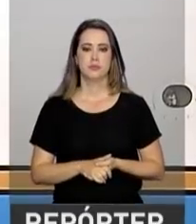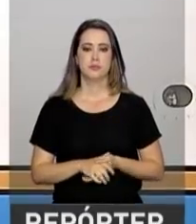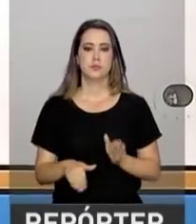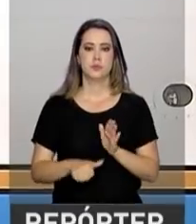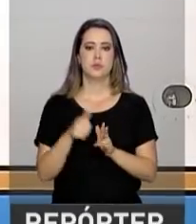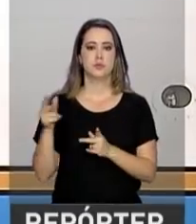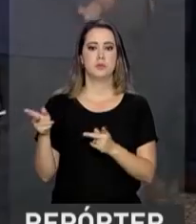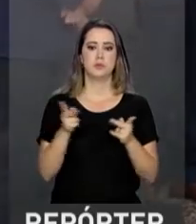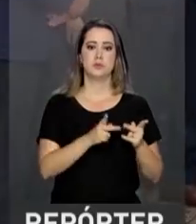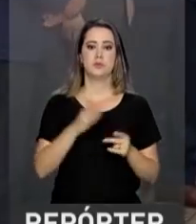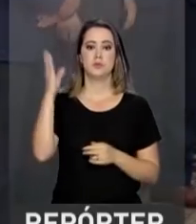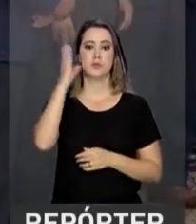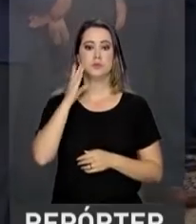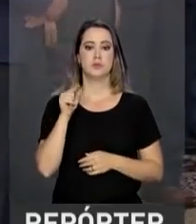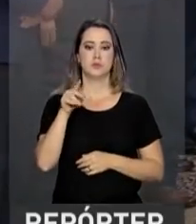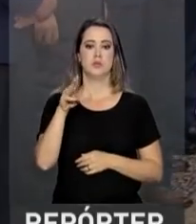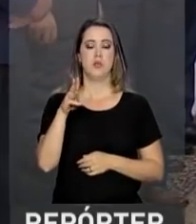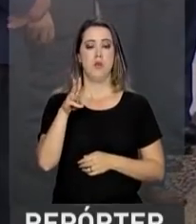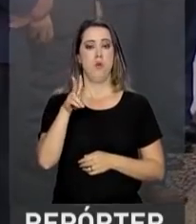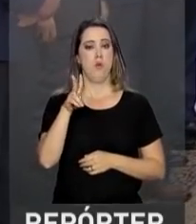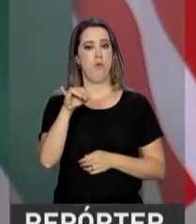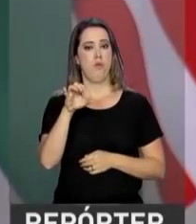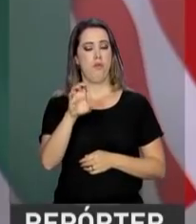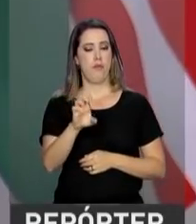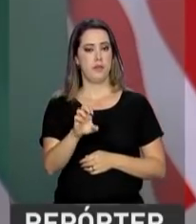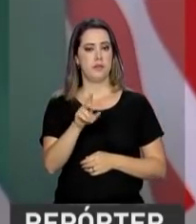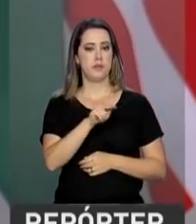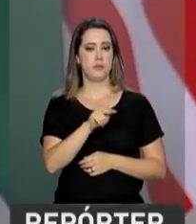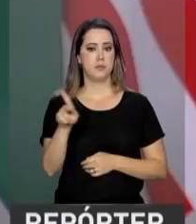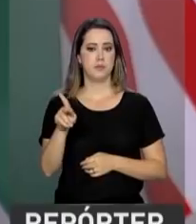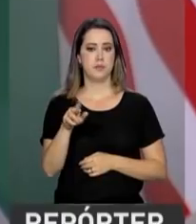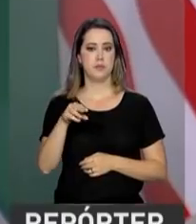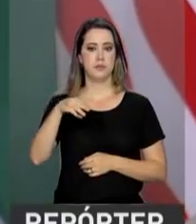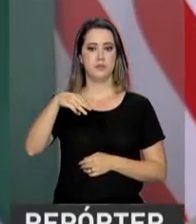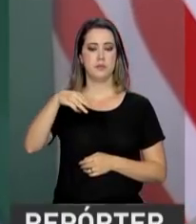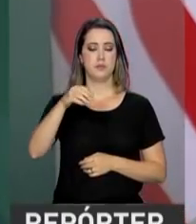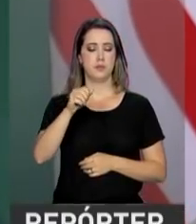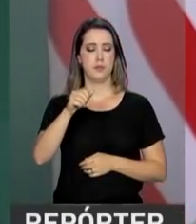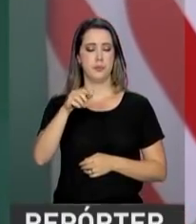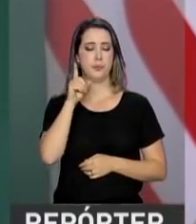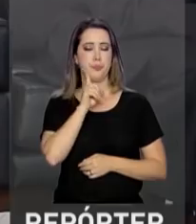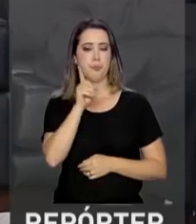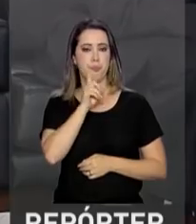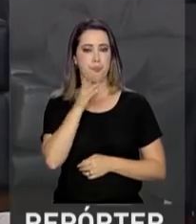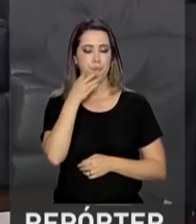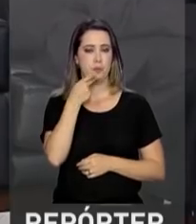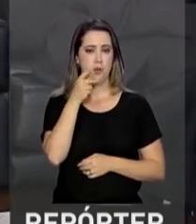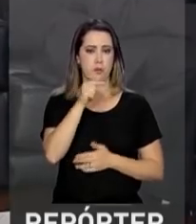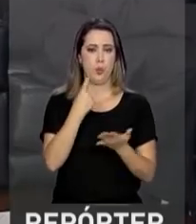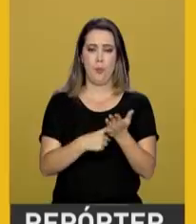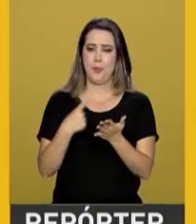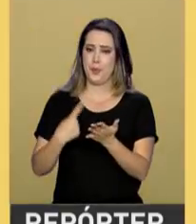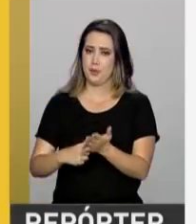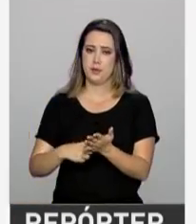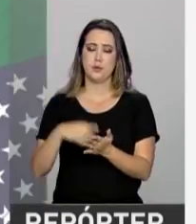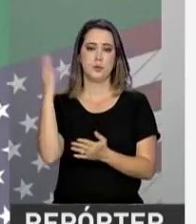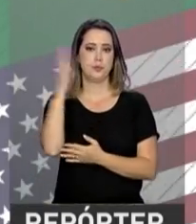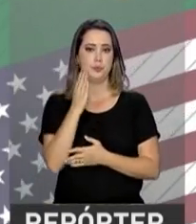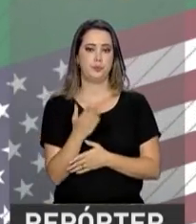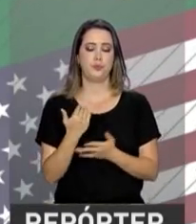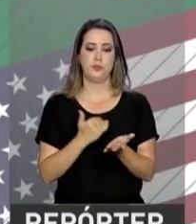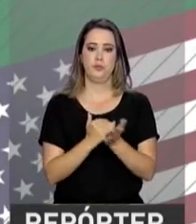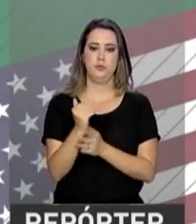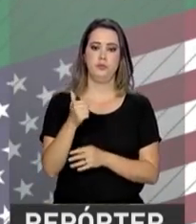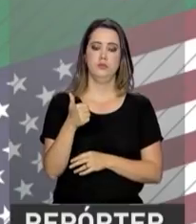Na primeira visita ao Brasil, o vice-presidente norte-americano Mike Pence assinou uma série de acordos com o país. A partir